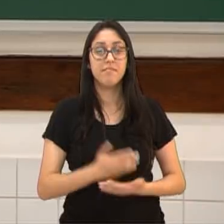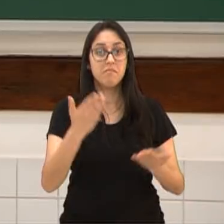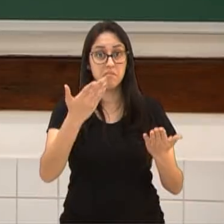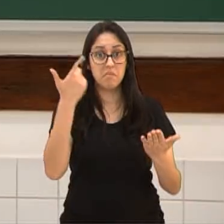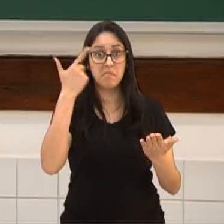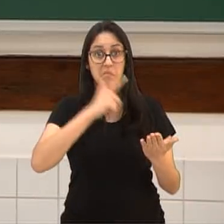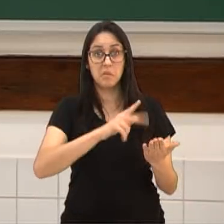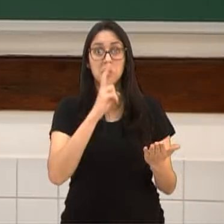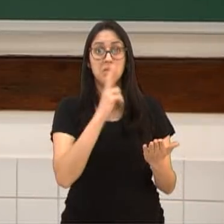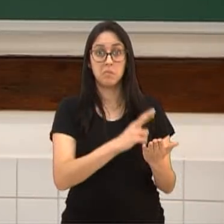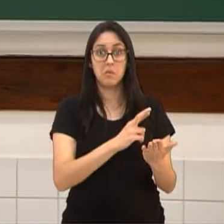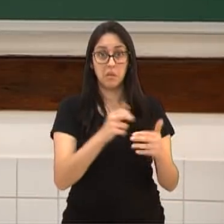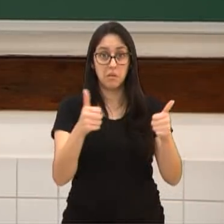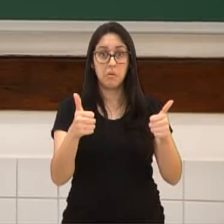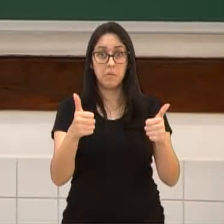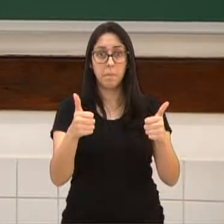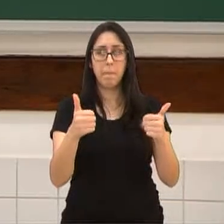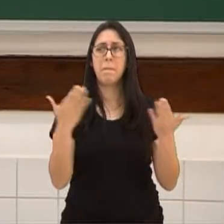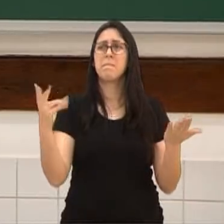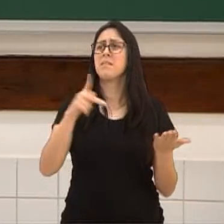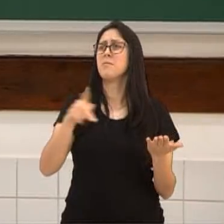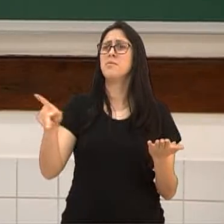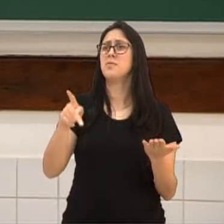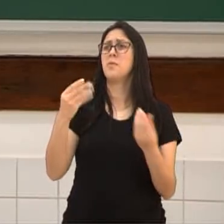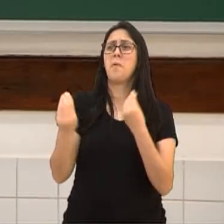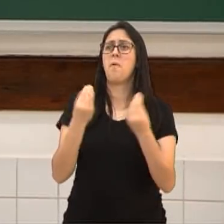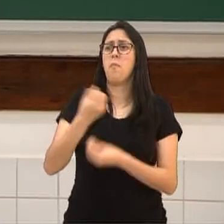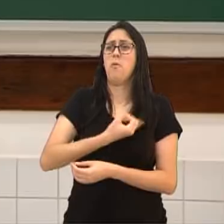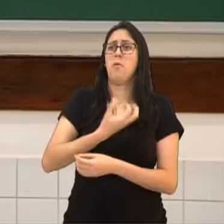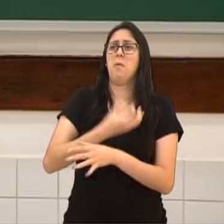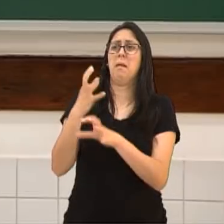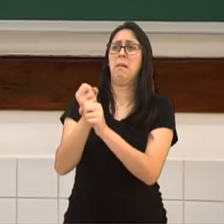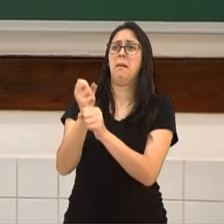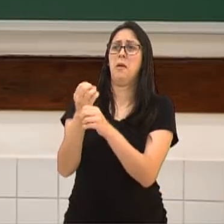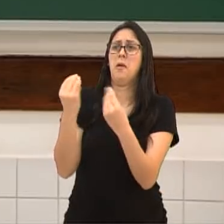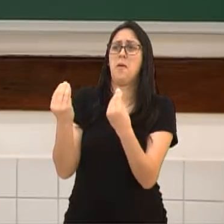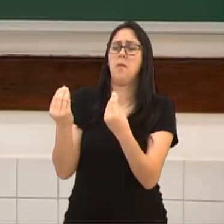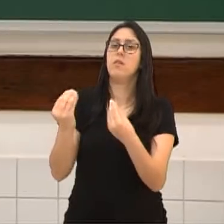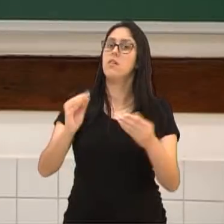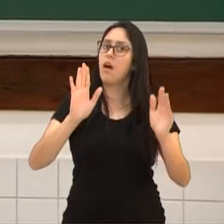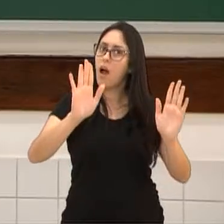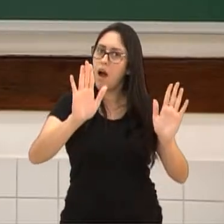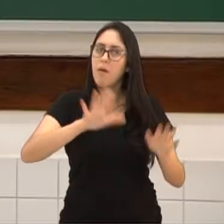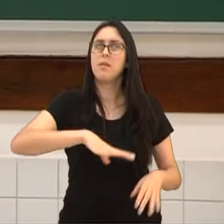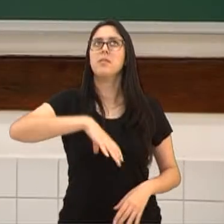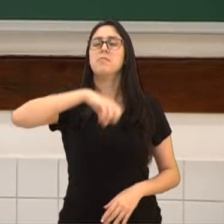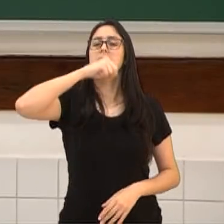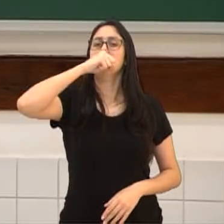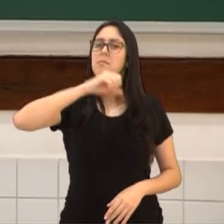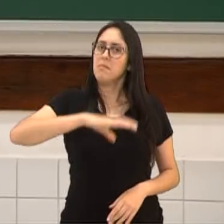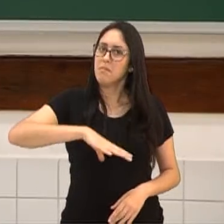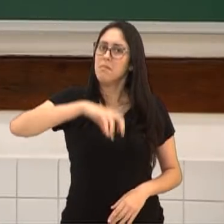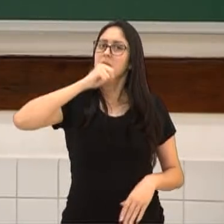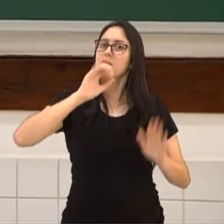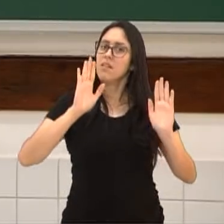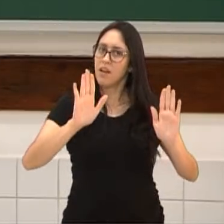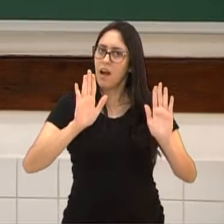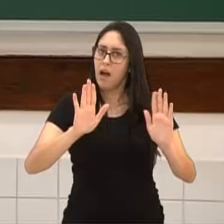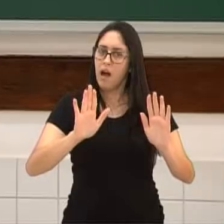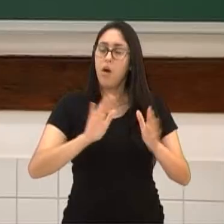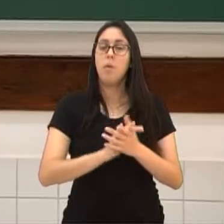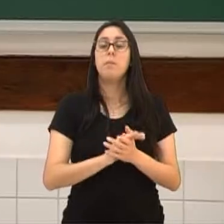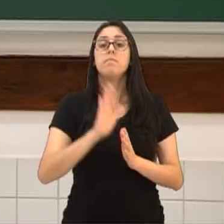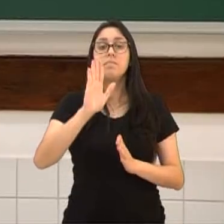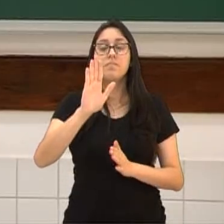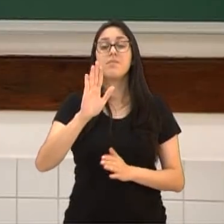conseguiu resolver esse? Professora, não tem número para eu fazer conta? Respira aí. Ele deu que cada cubinho vale